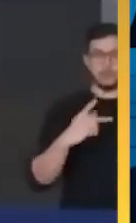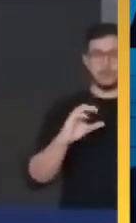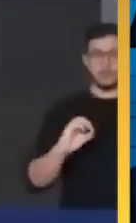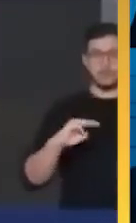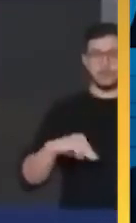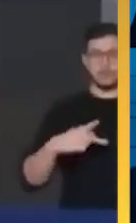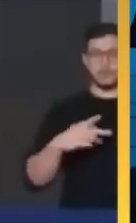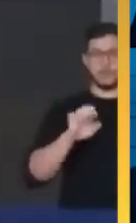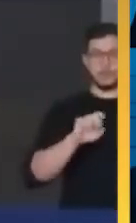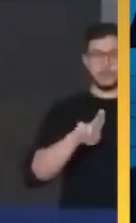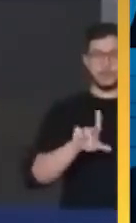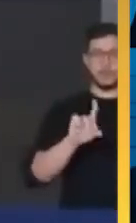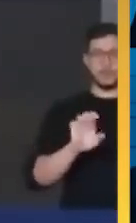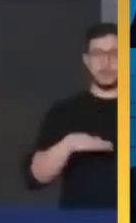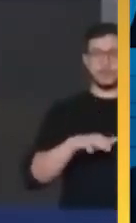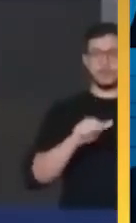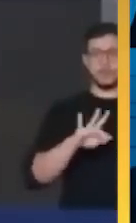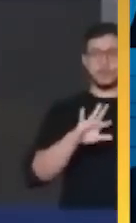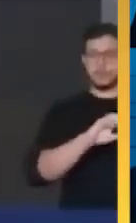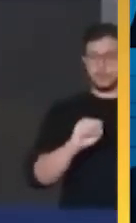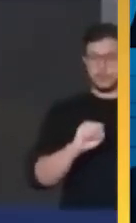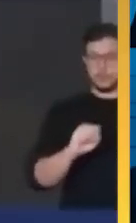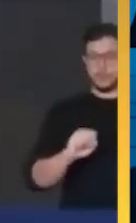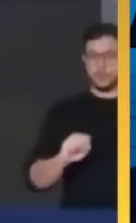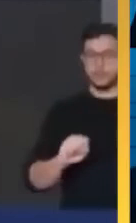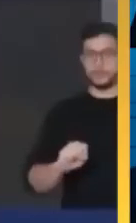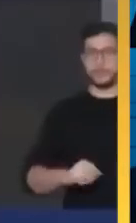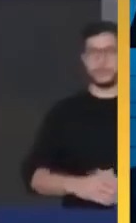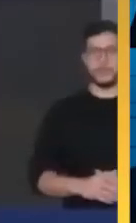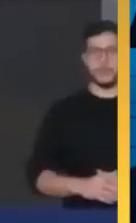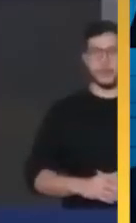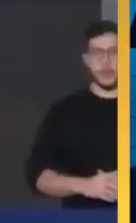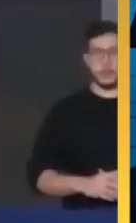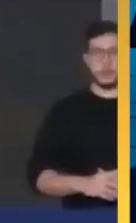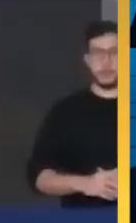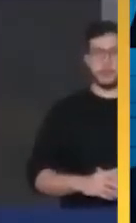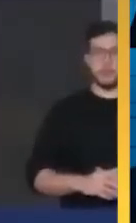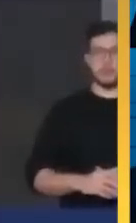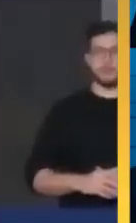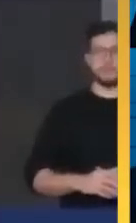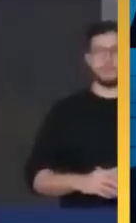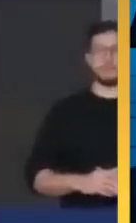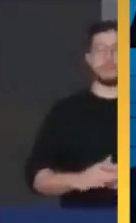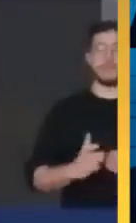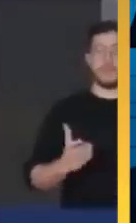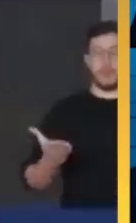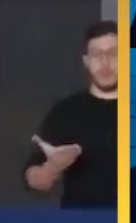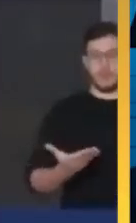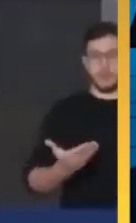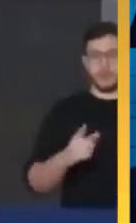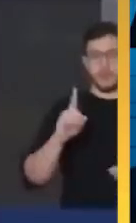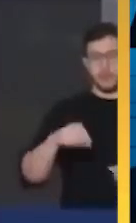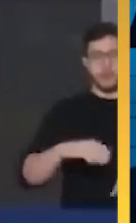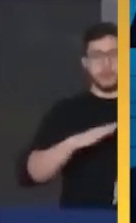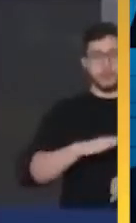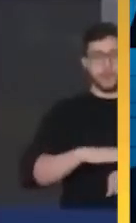Pompeo de Mattos idealizado pelo dr Sandro Lúcio Gonçalves agora simplesmente está vivendo